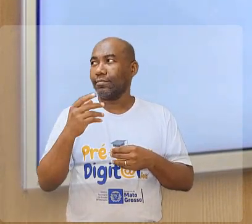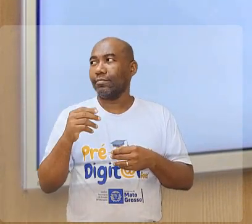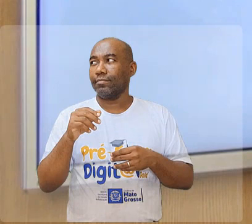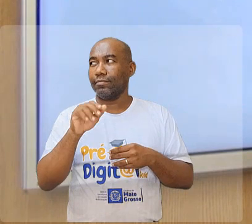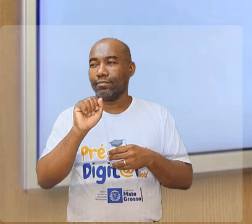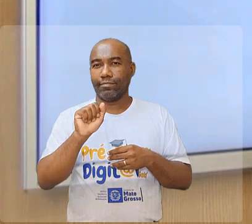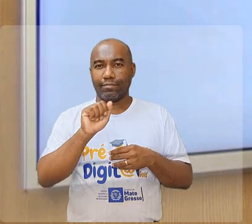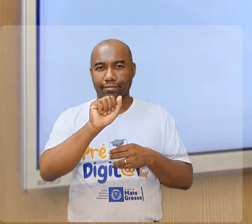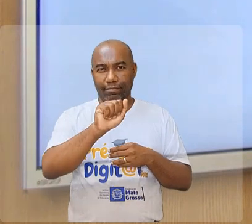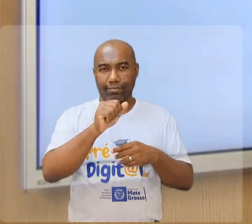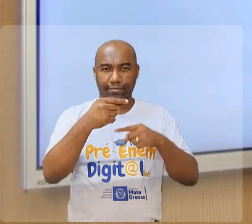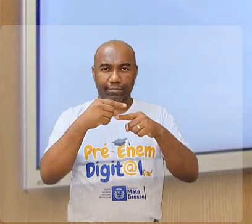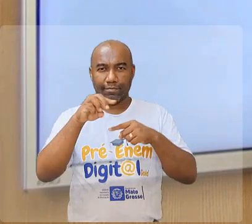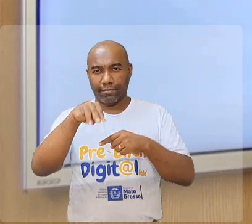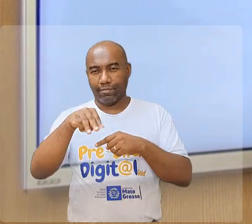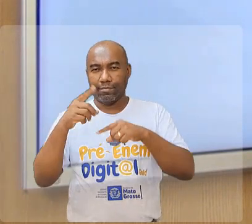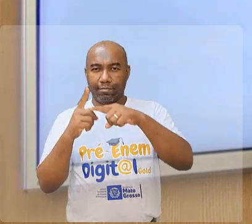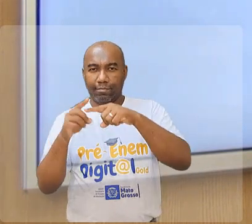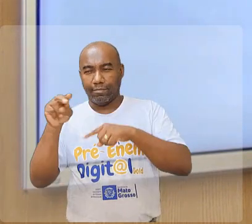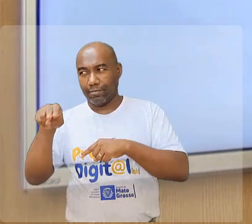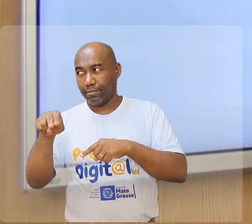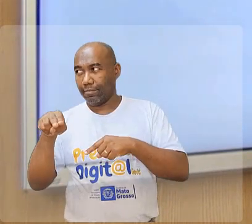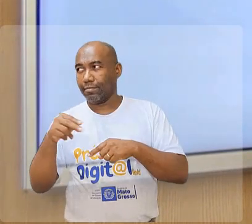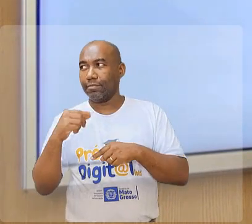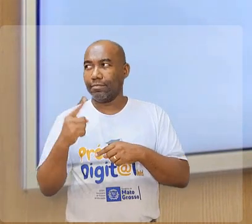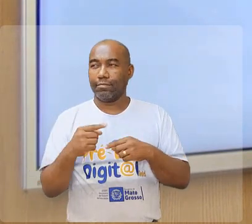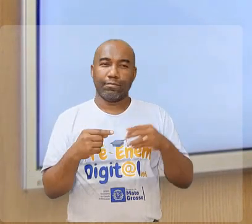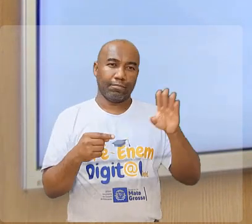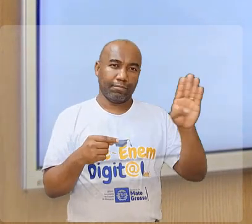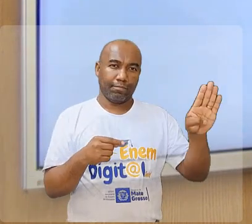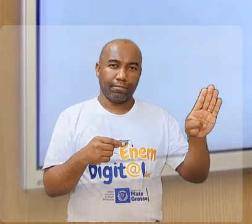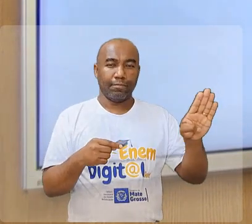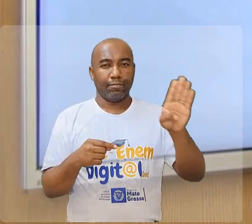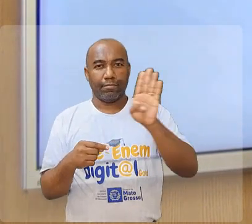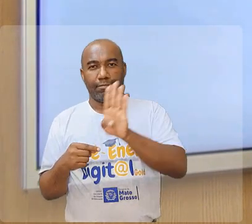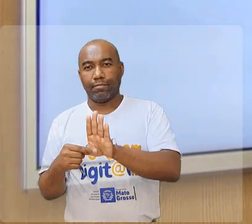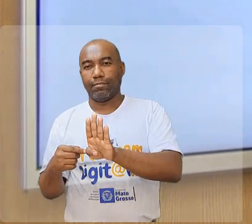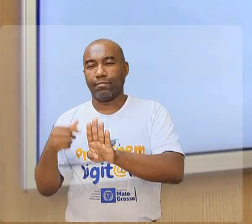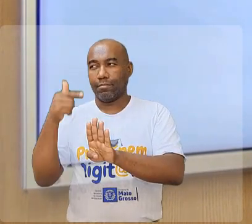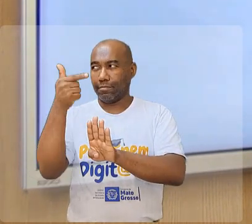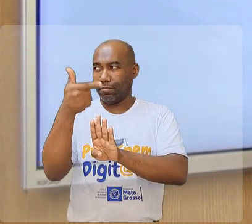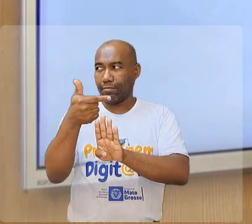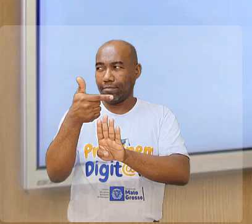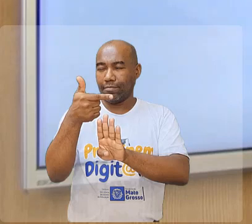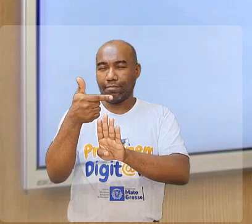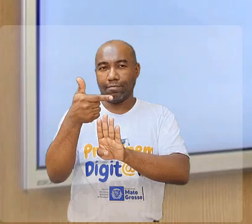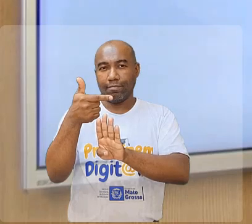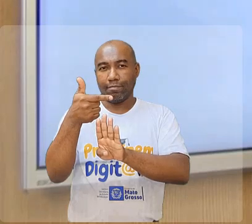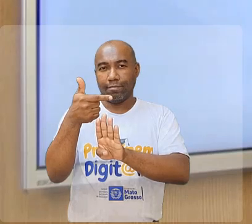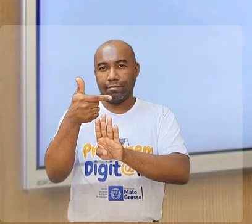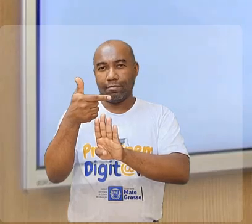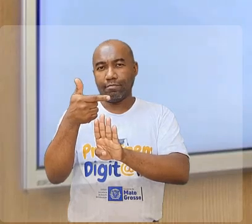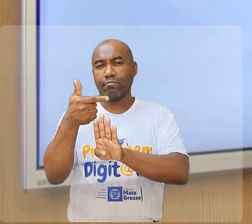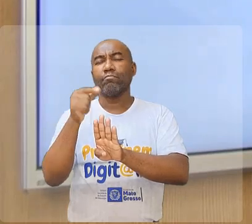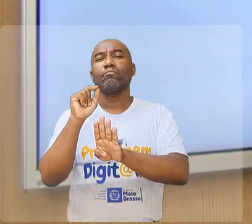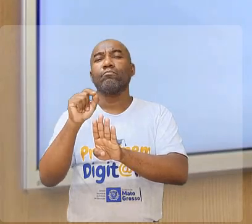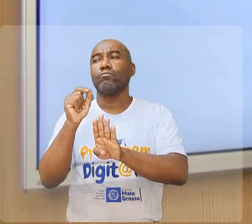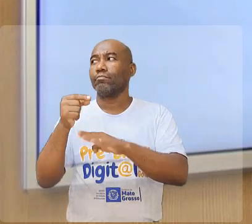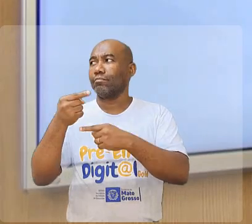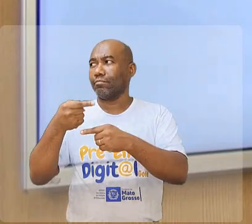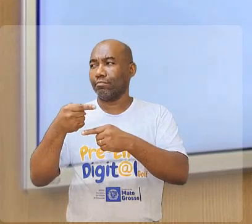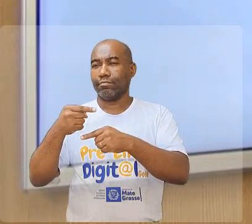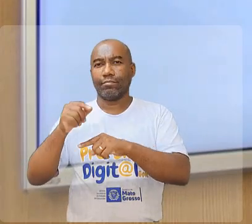pegar a parte do telhado de lá ou seja o b ia levar o quadrado beleza ele é quem